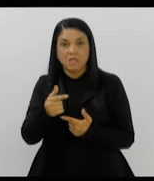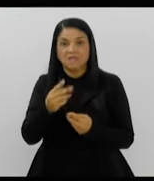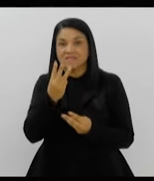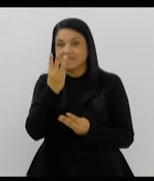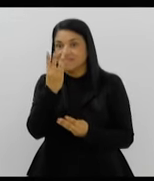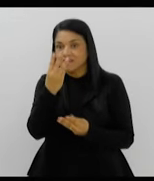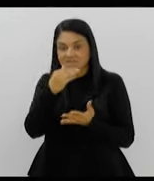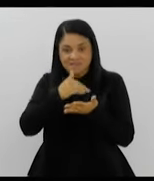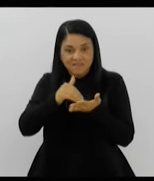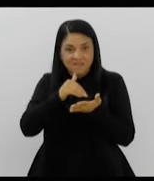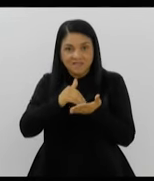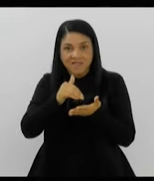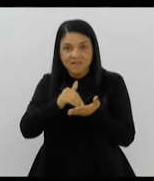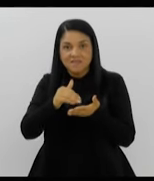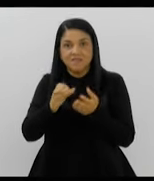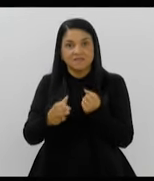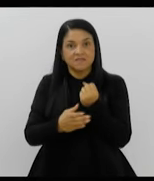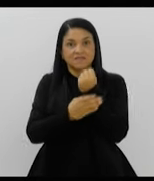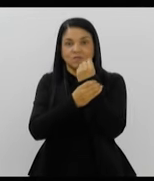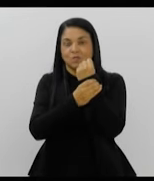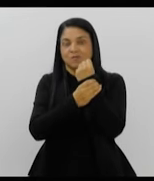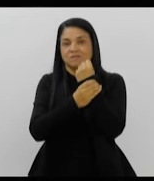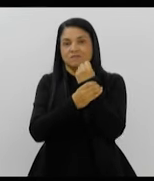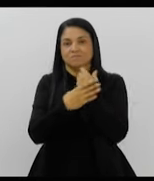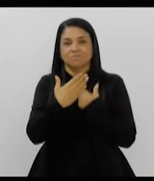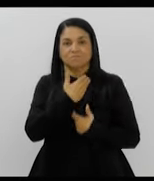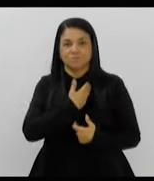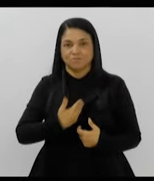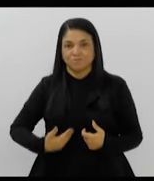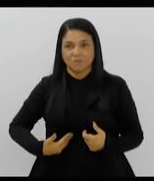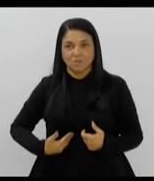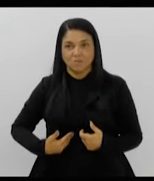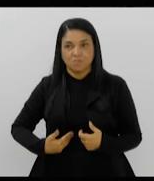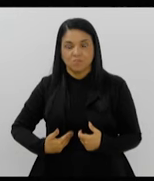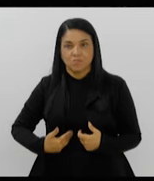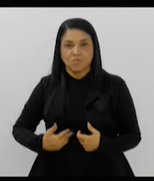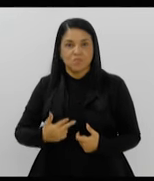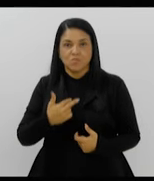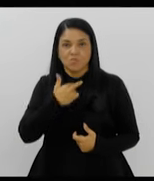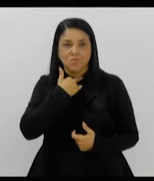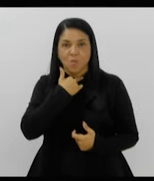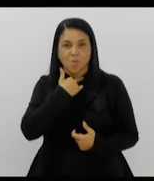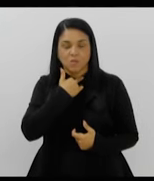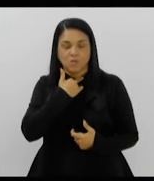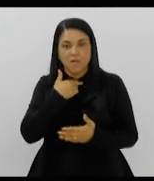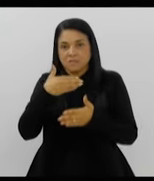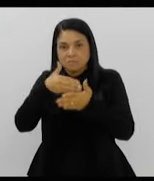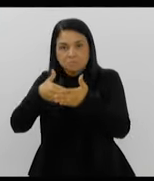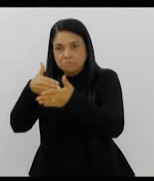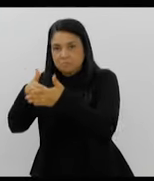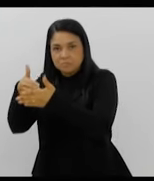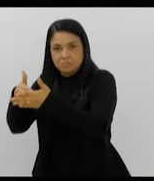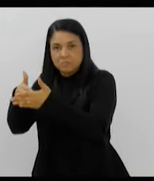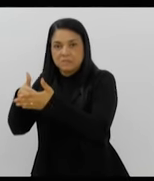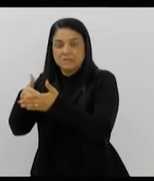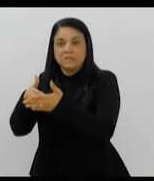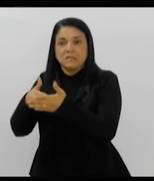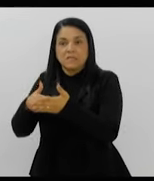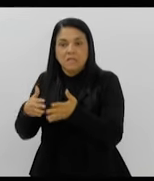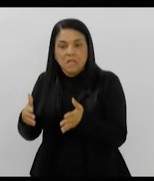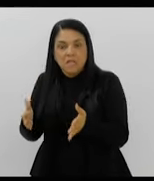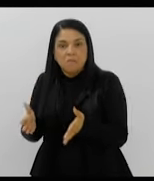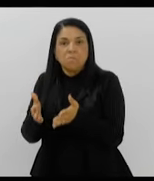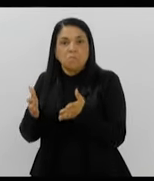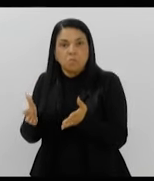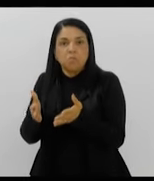secretarias envolvidas na segurança pública, de poder não mais conter, e sim empurrar essa turma para